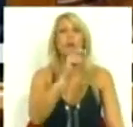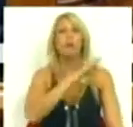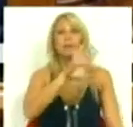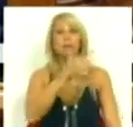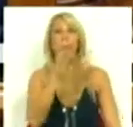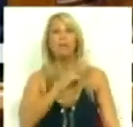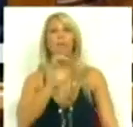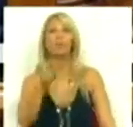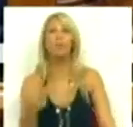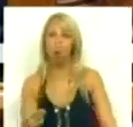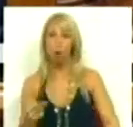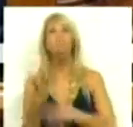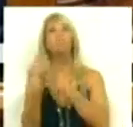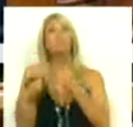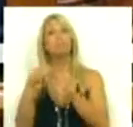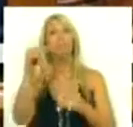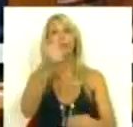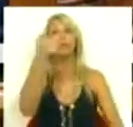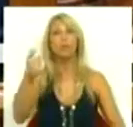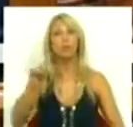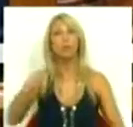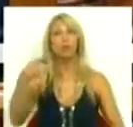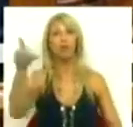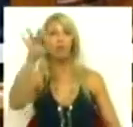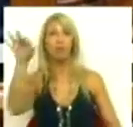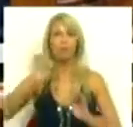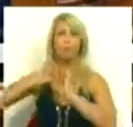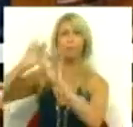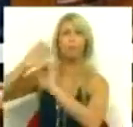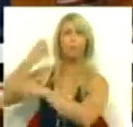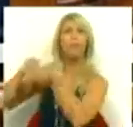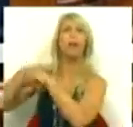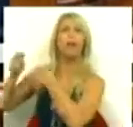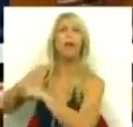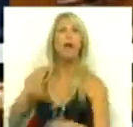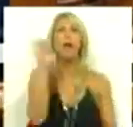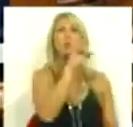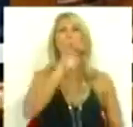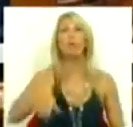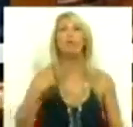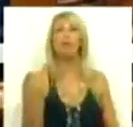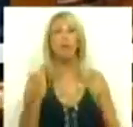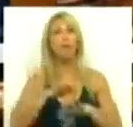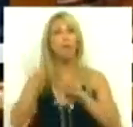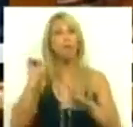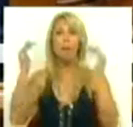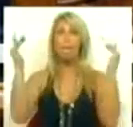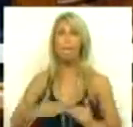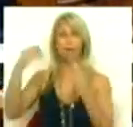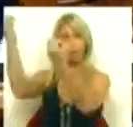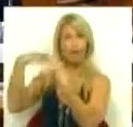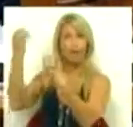à conta de 55,9% do lado das exportações e de 44,9% pela via da queda das